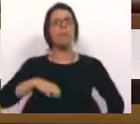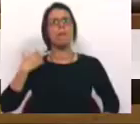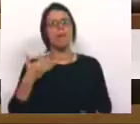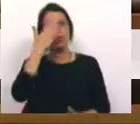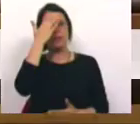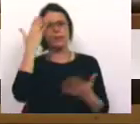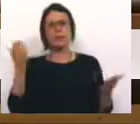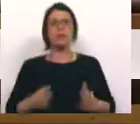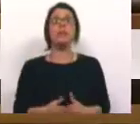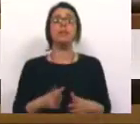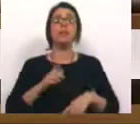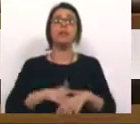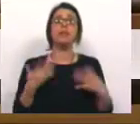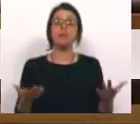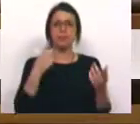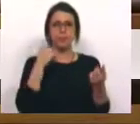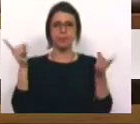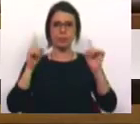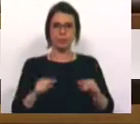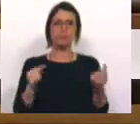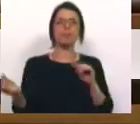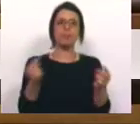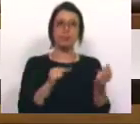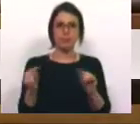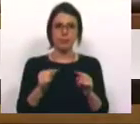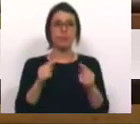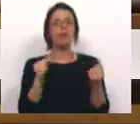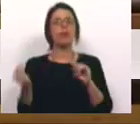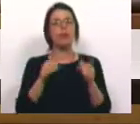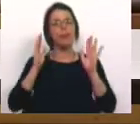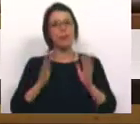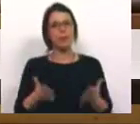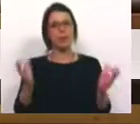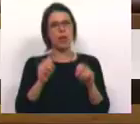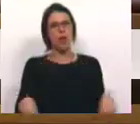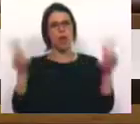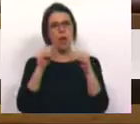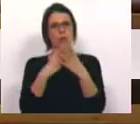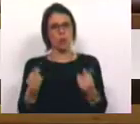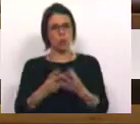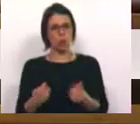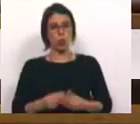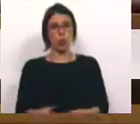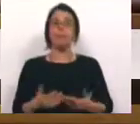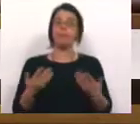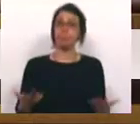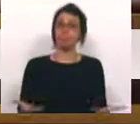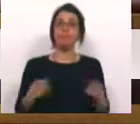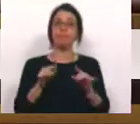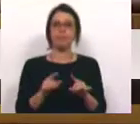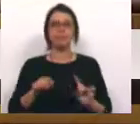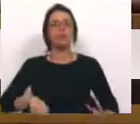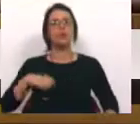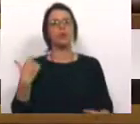Verdes consideram que é tempo de relançar o debate e de discutir novas soluções. Desta forma,